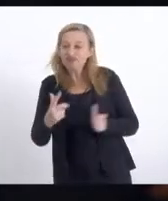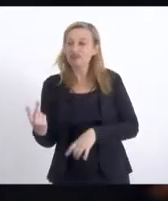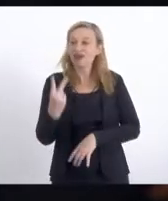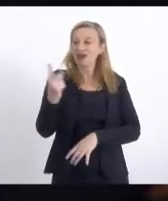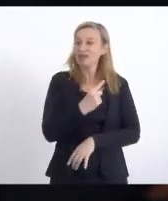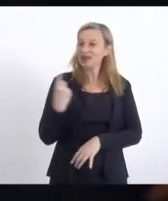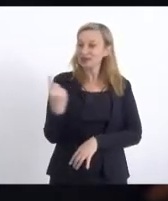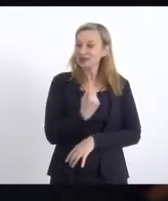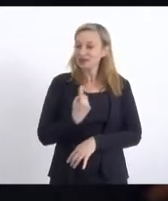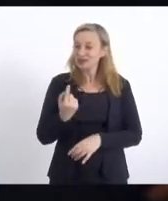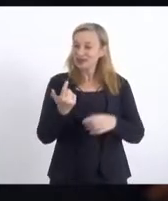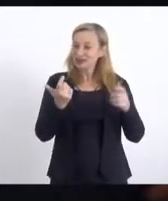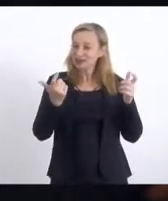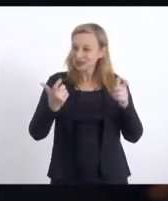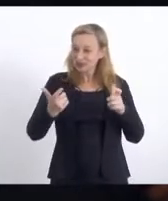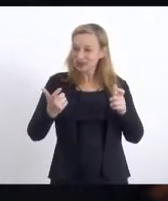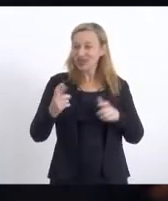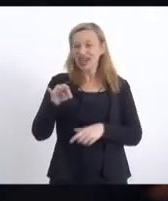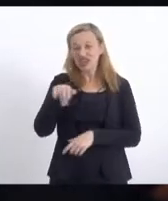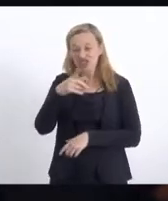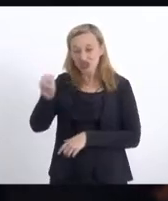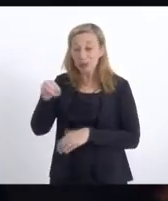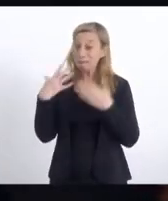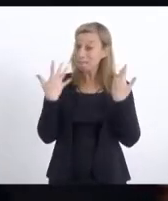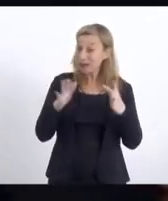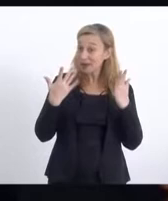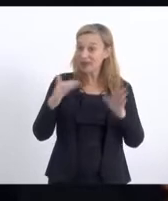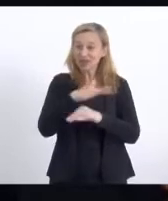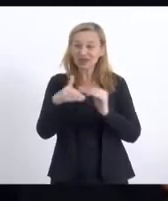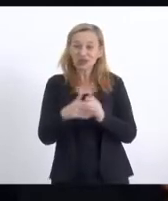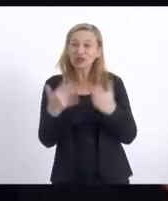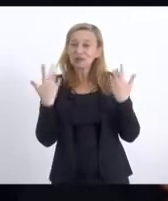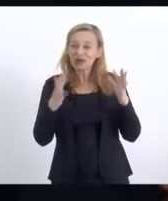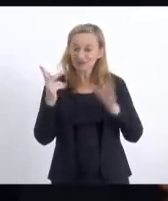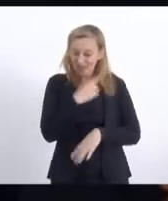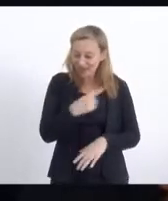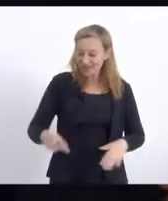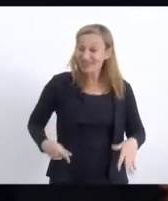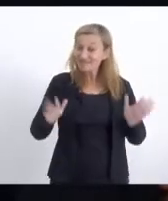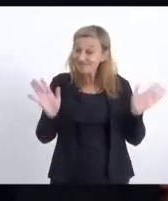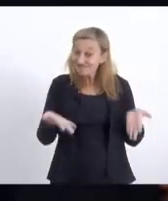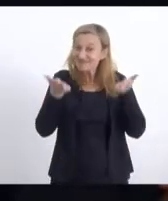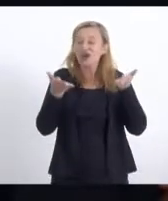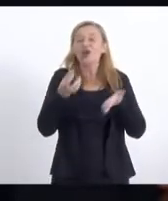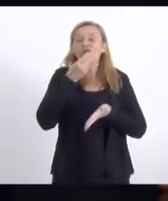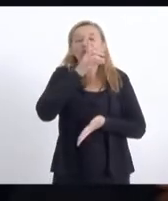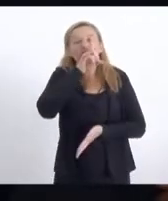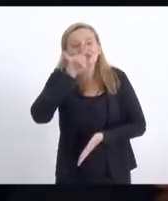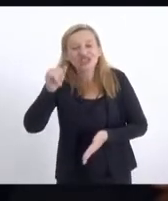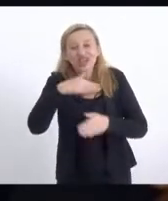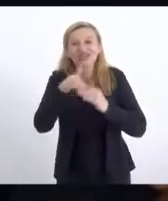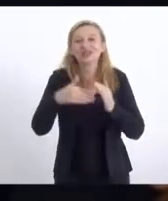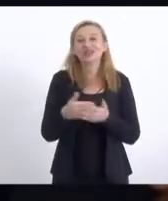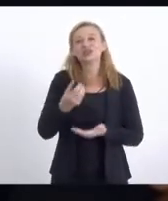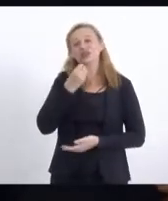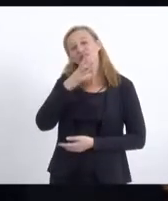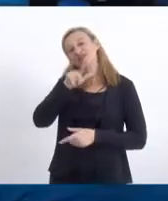nossa região. Parabéns a todos, parabéns, presidente, pela iniciativa. Um bom dia a todos e um bom